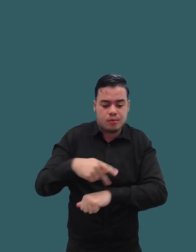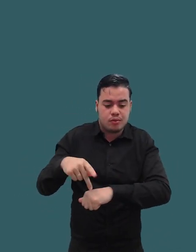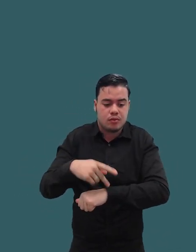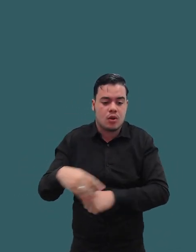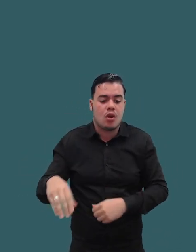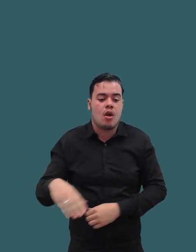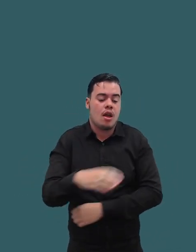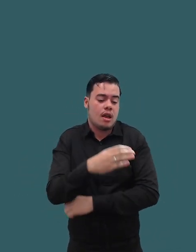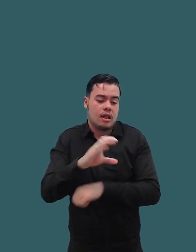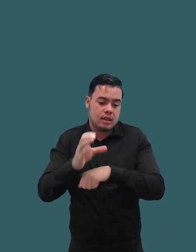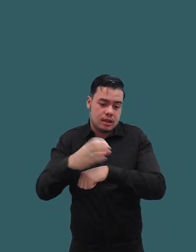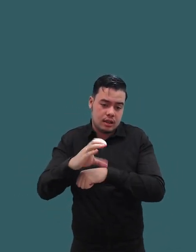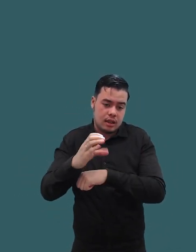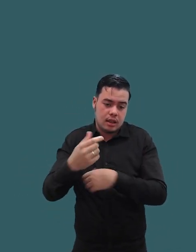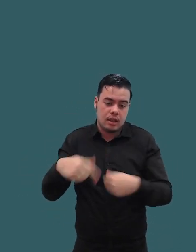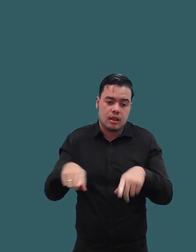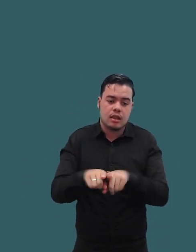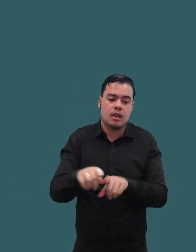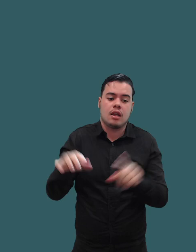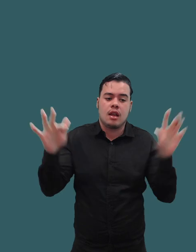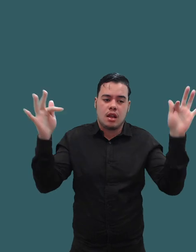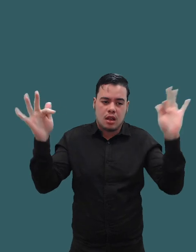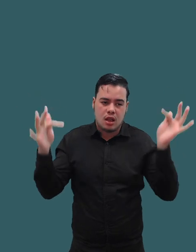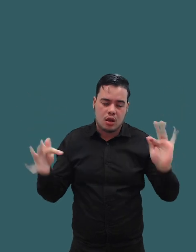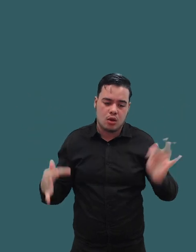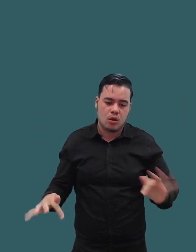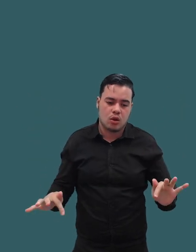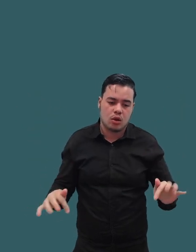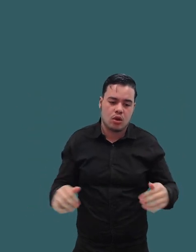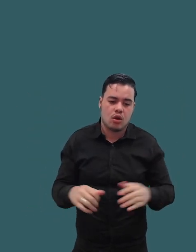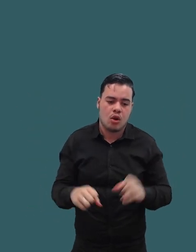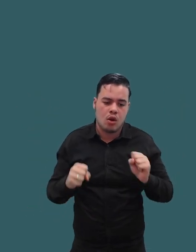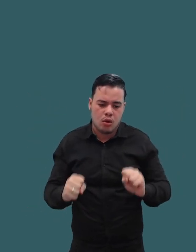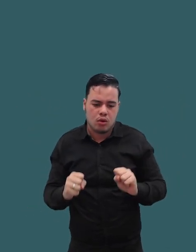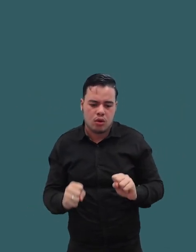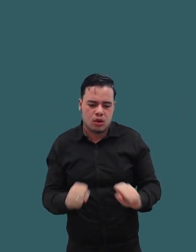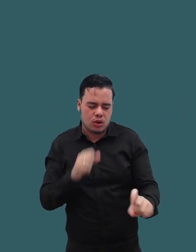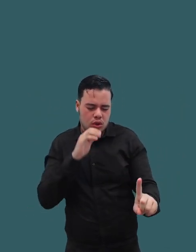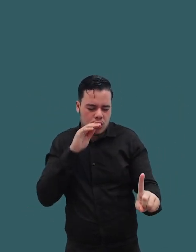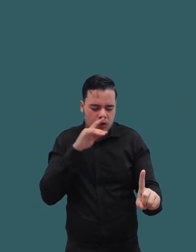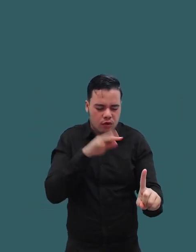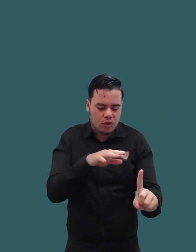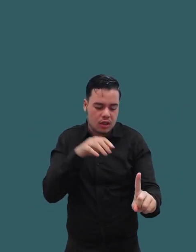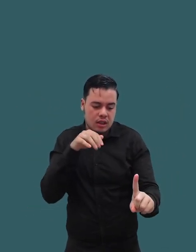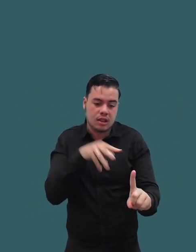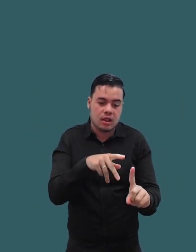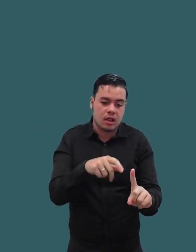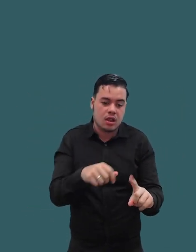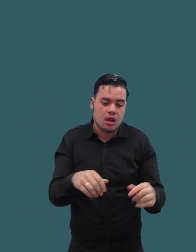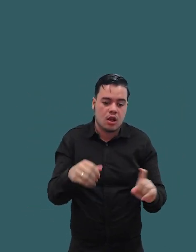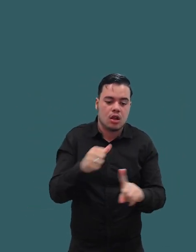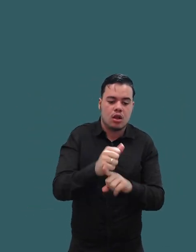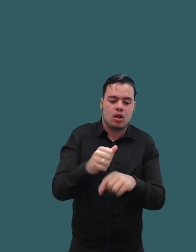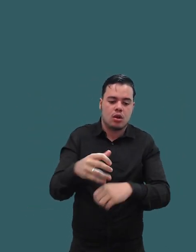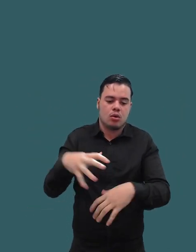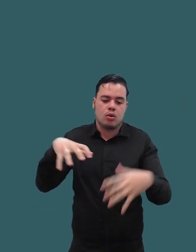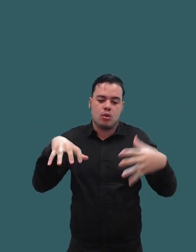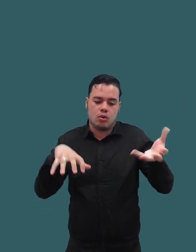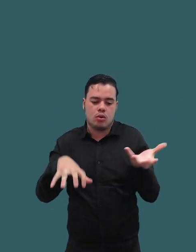tecnologia, pelo seu poder de influência dentro do governo e dentro do Congresso Nacional, e nós, inclusive,